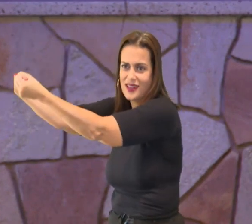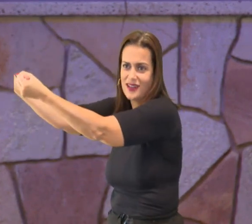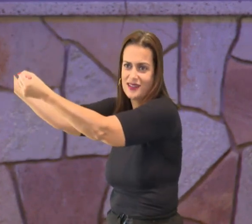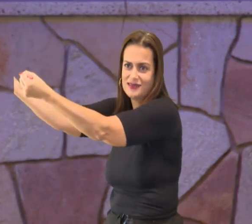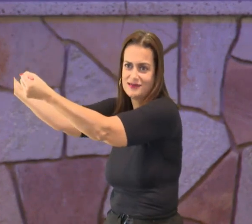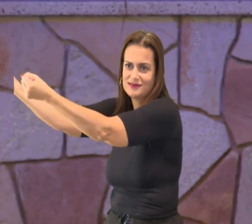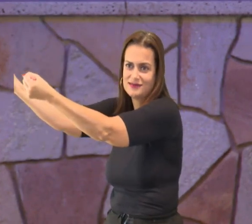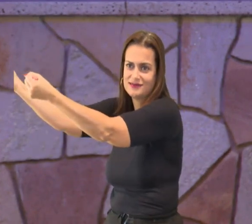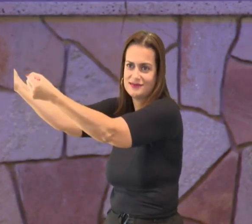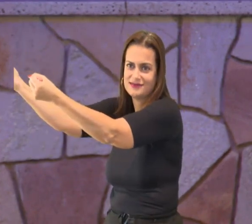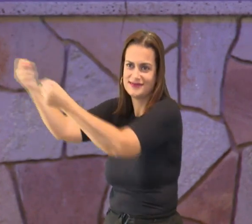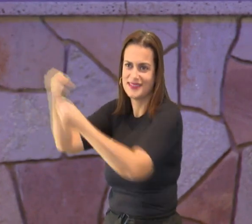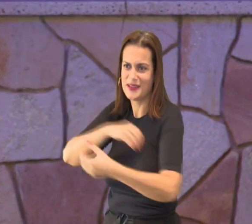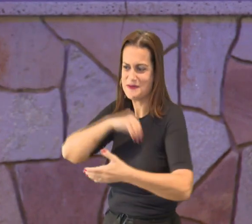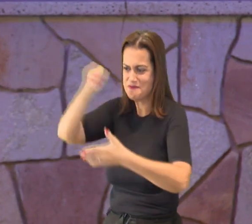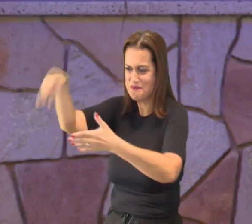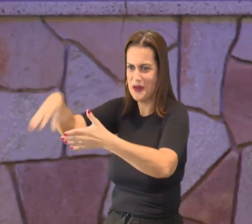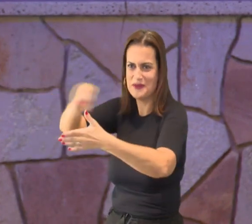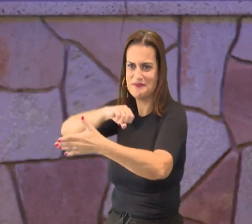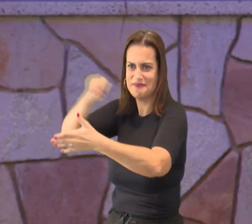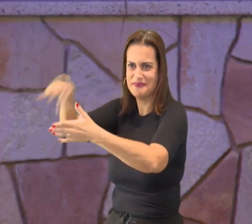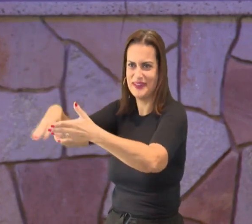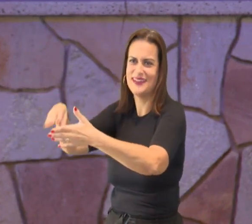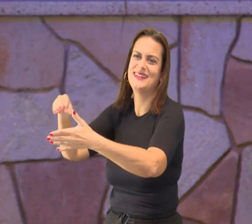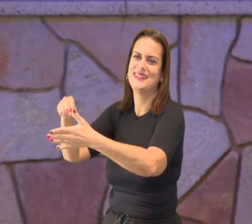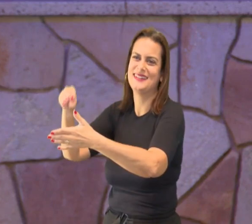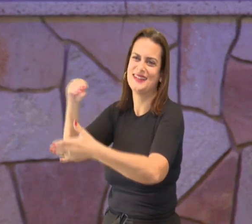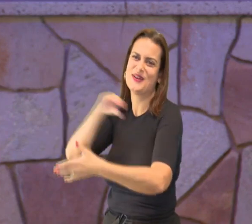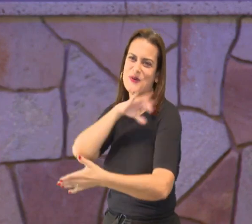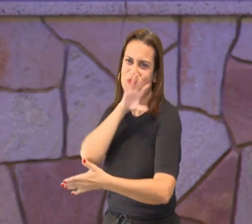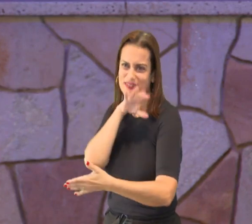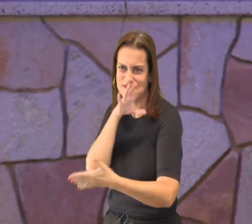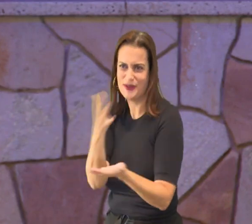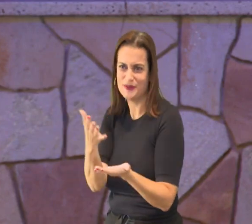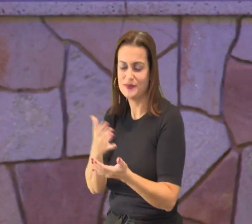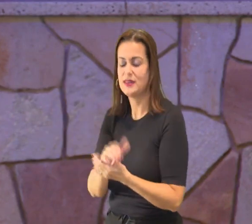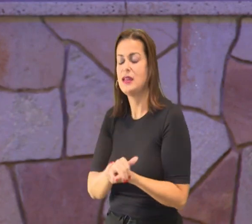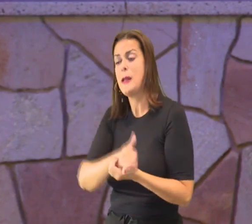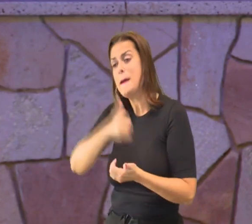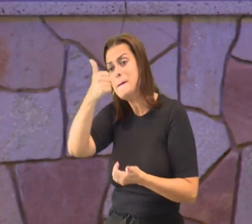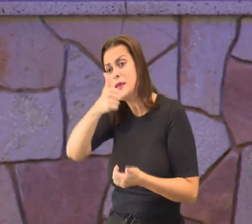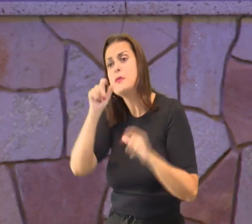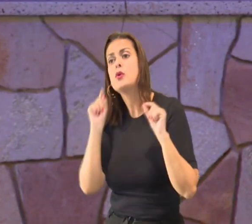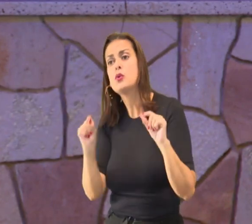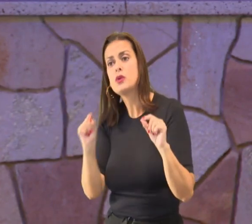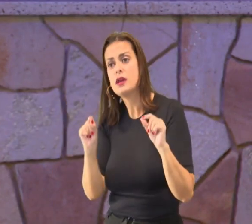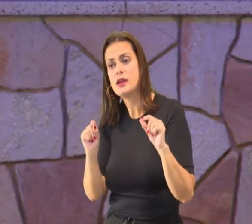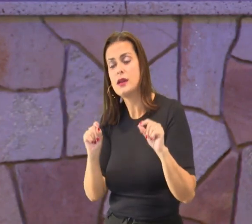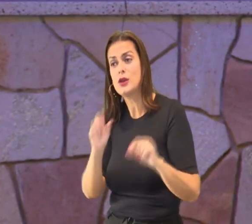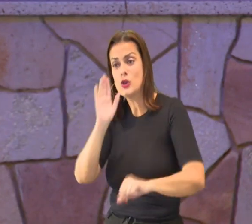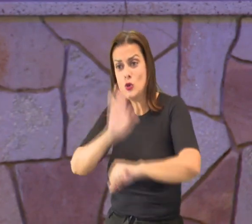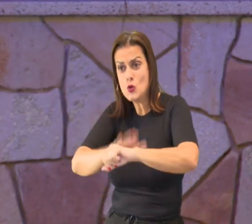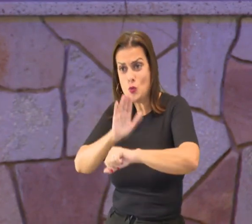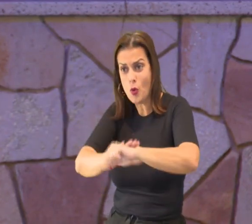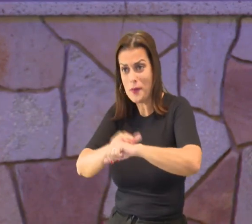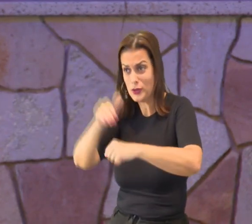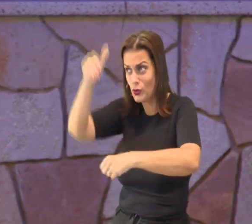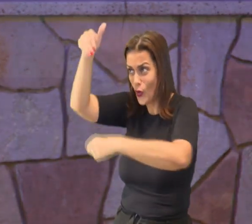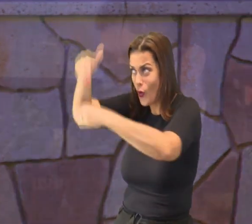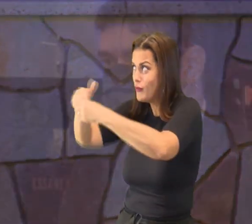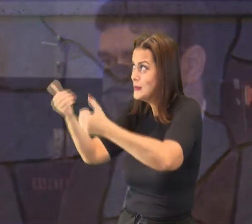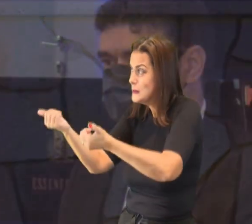expiação. O que significava este ato? Em primeiro lugar, quando o ofertante,